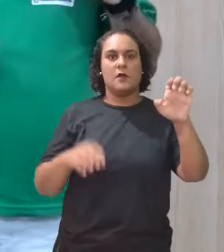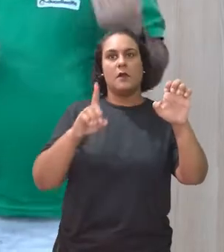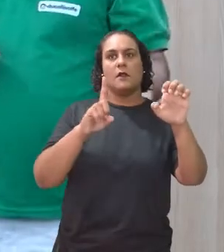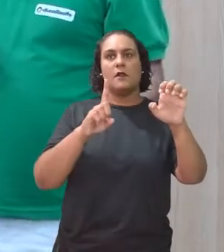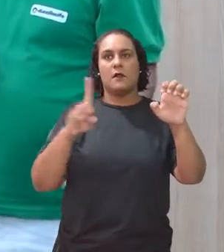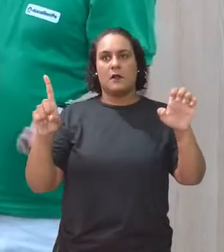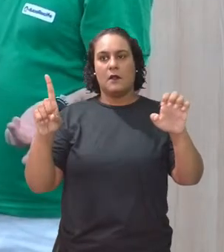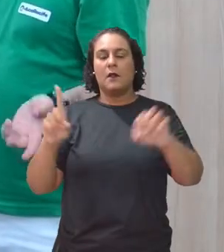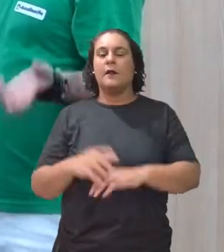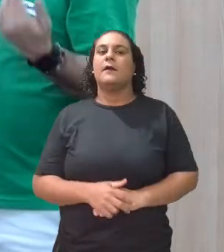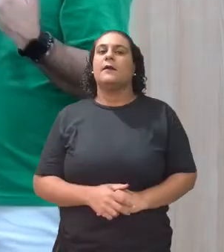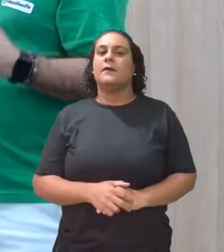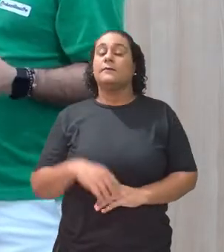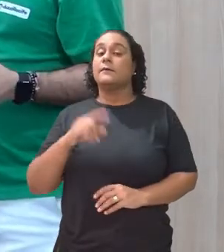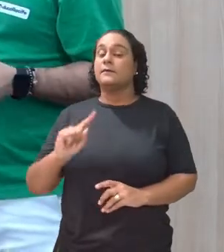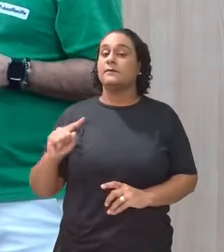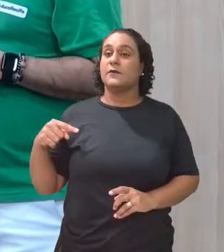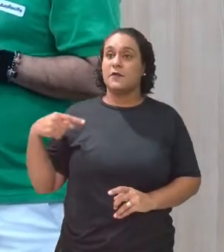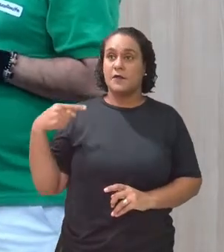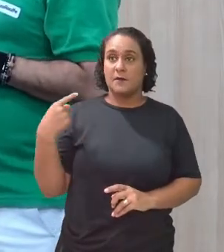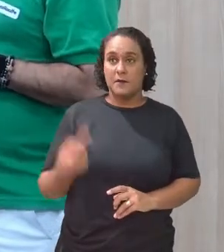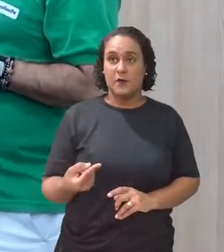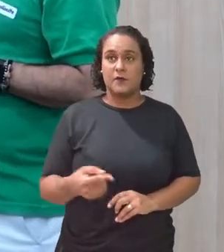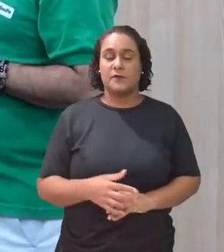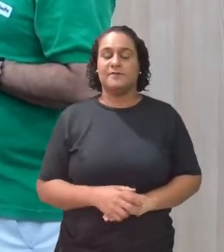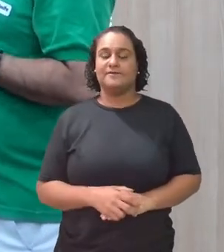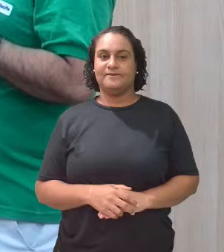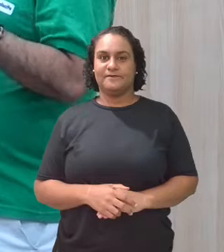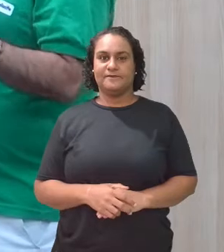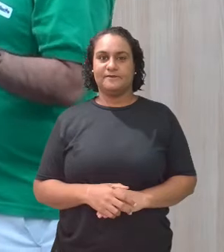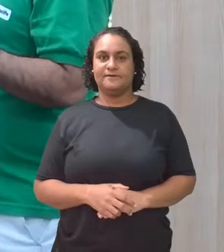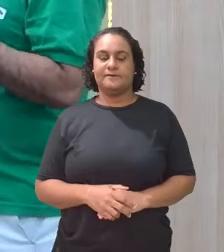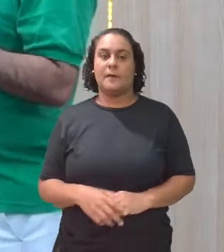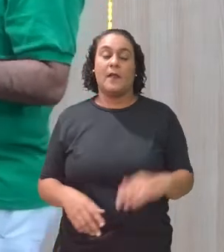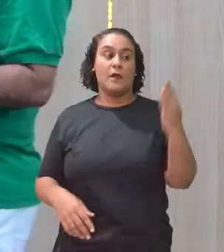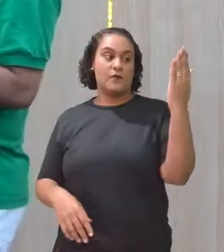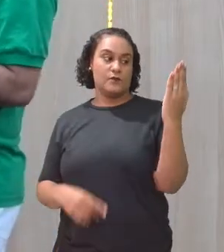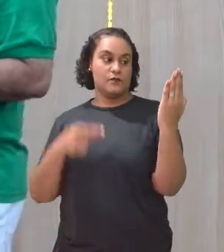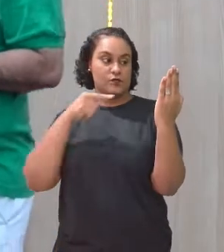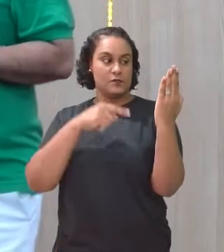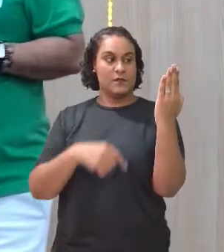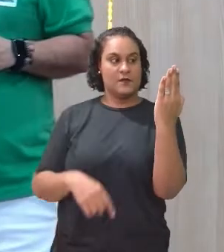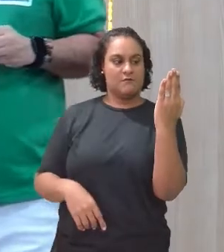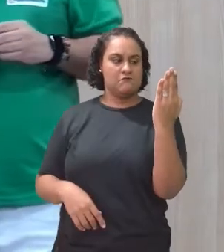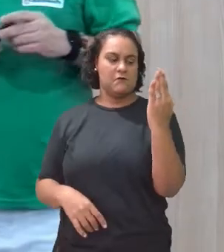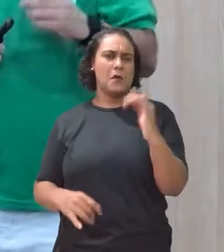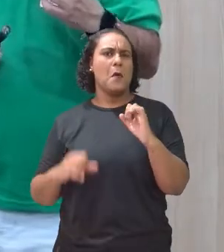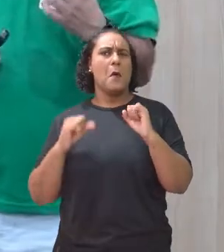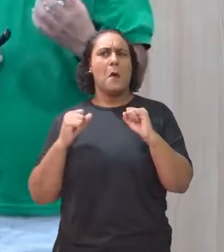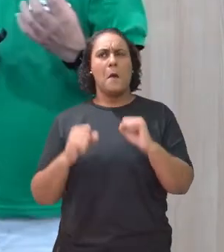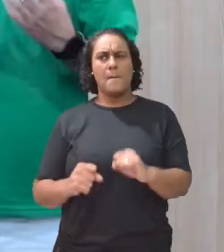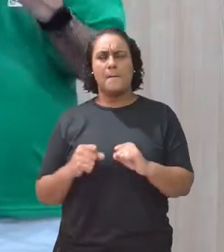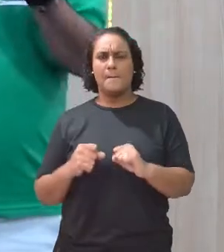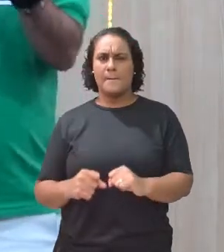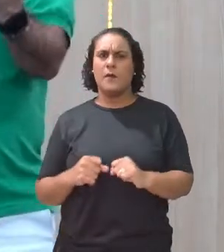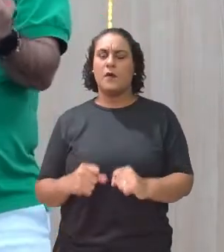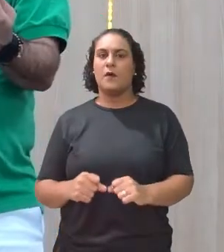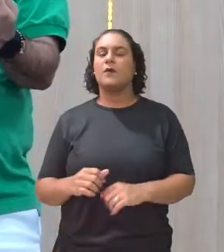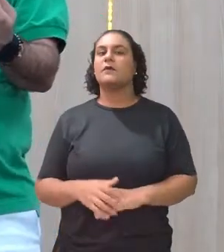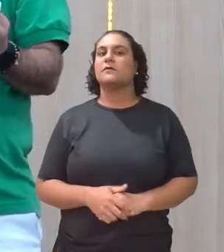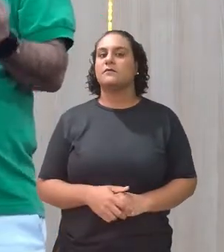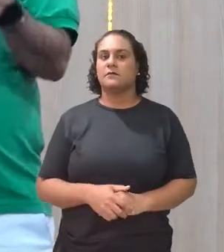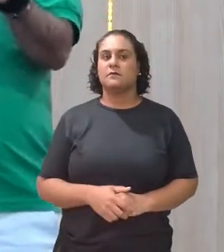e depois você vai pegar um espelho, né? Pode ser até a câmera,